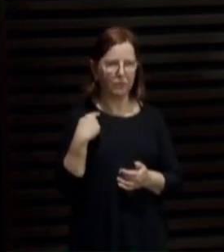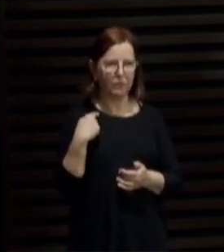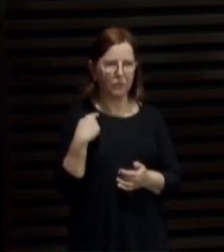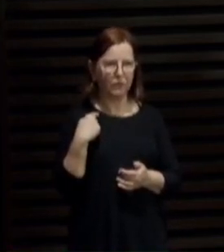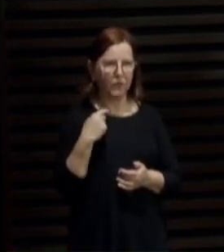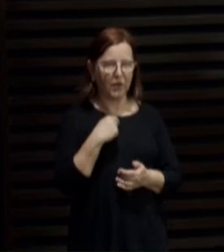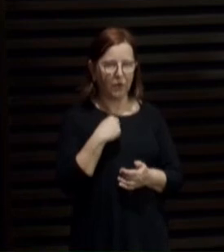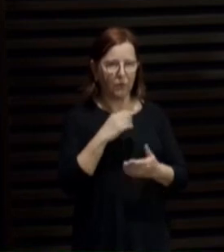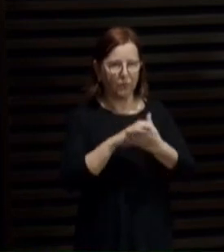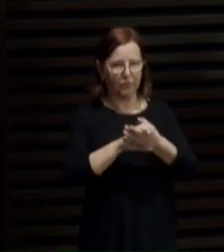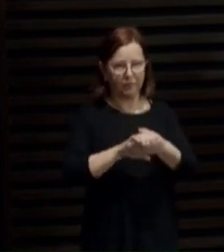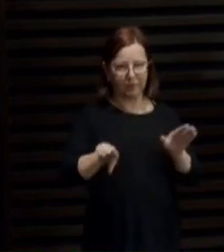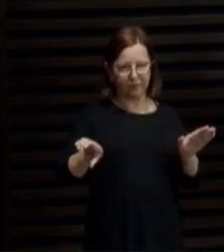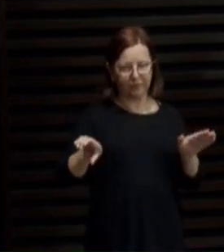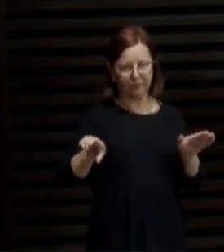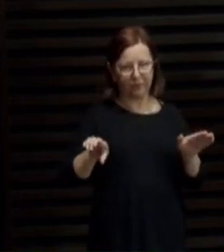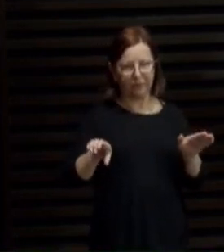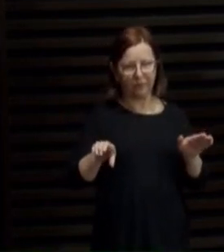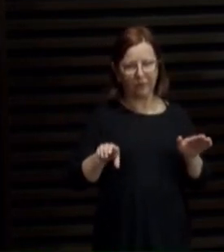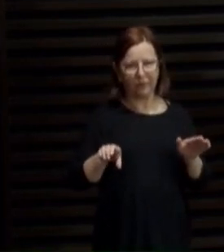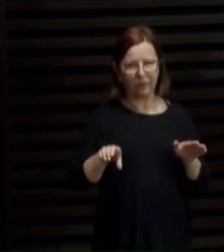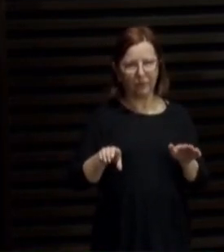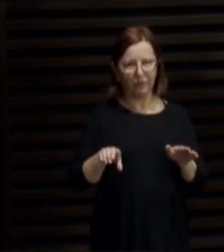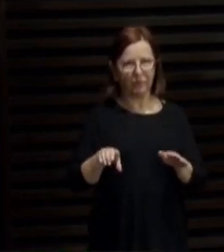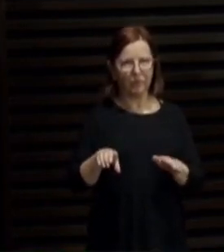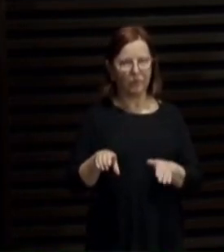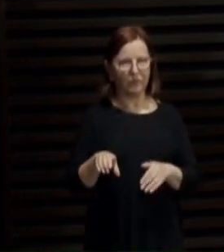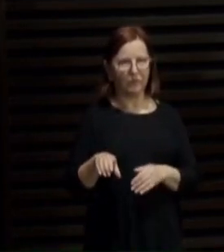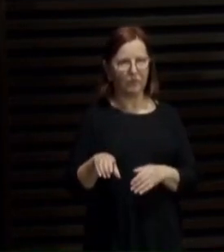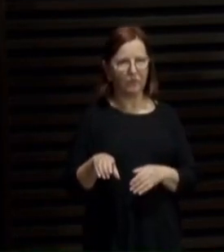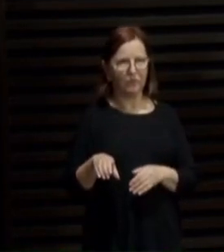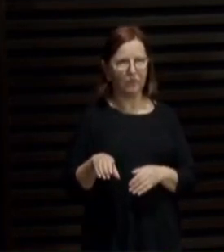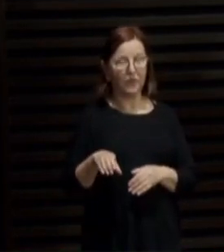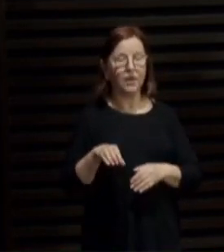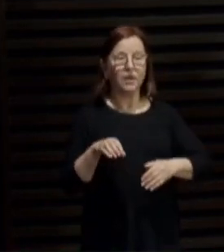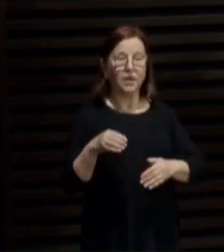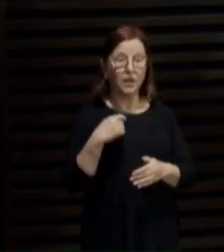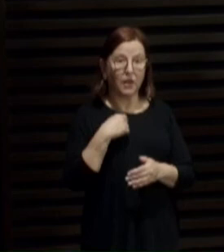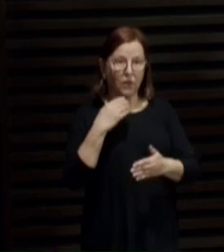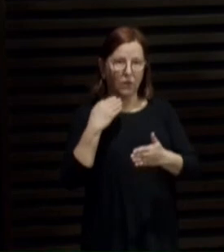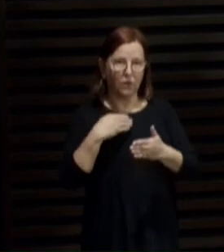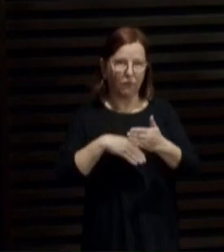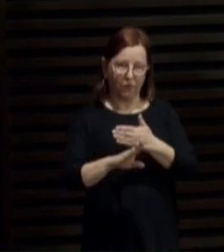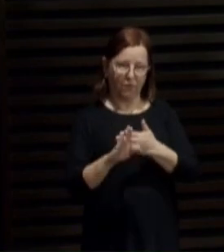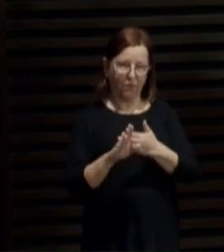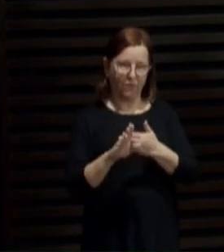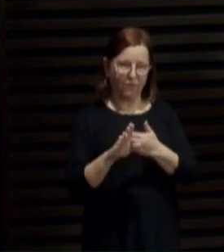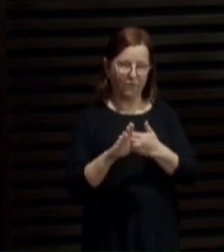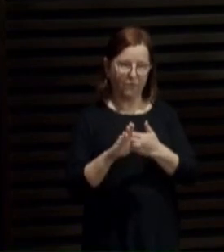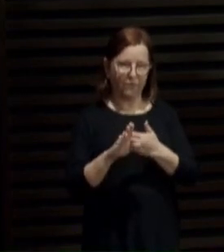estou separado e eu tenho ido para a cama com as minhas namoradas.